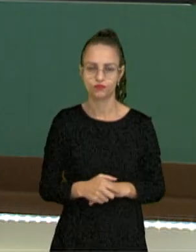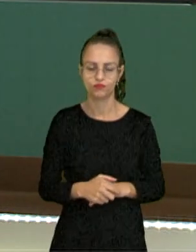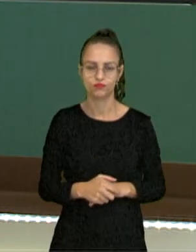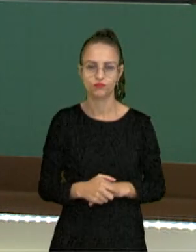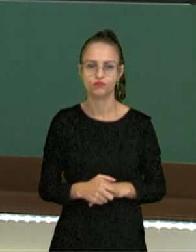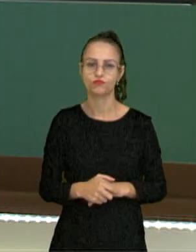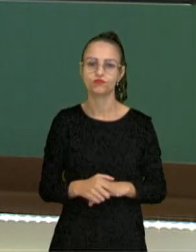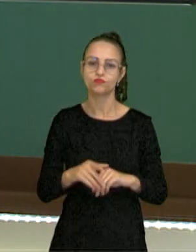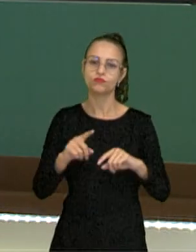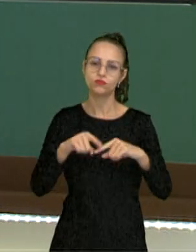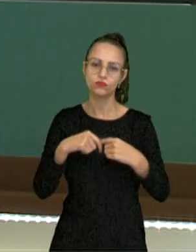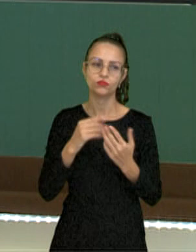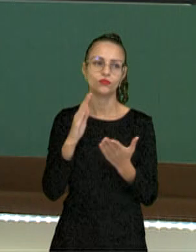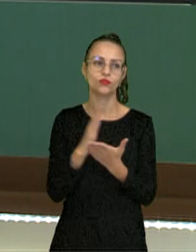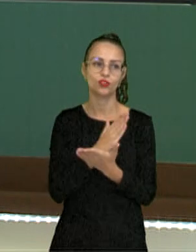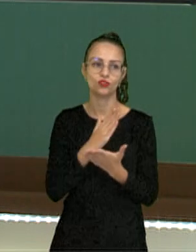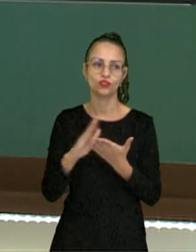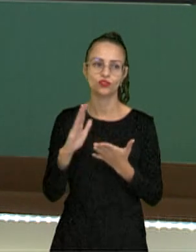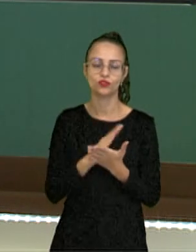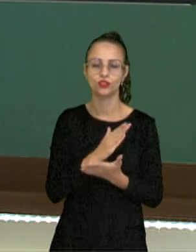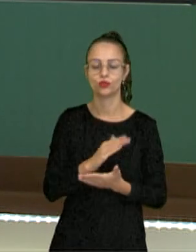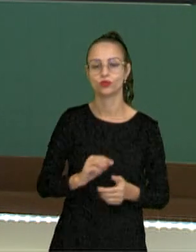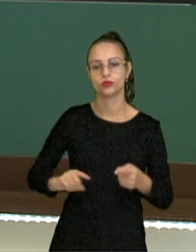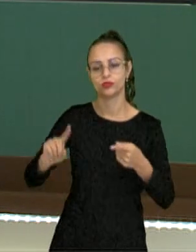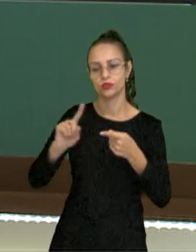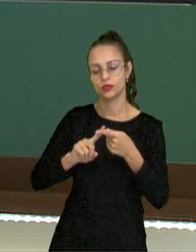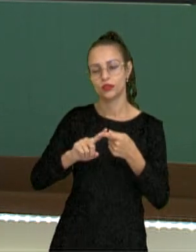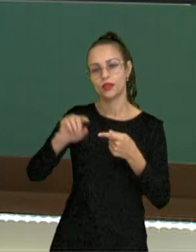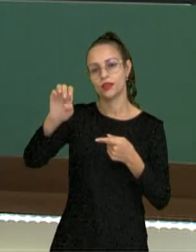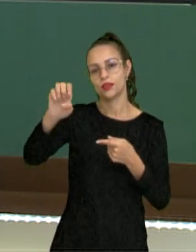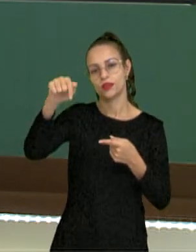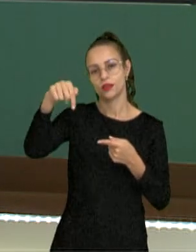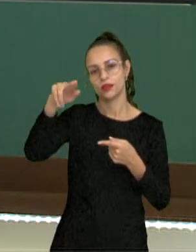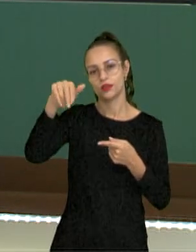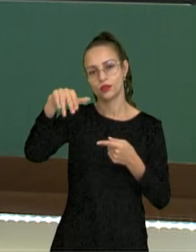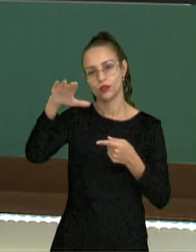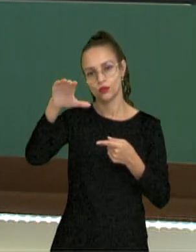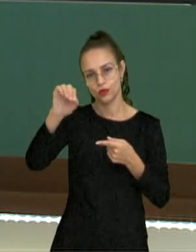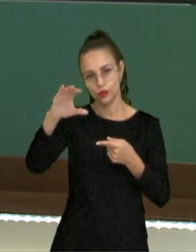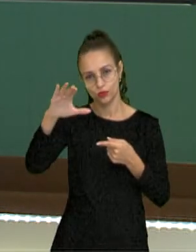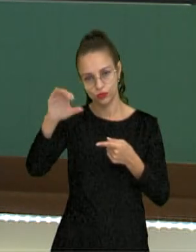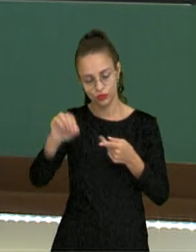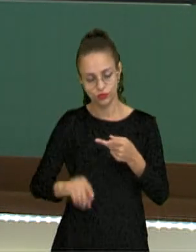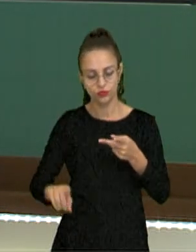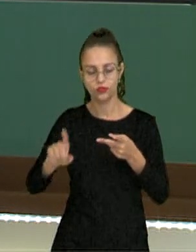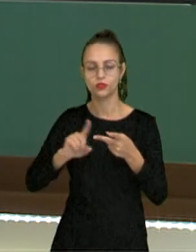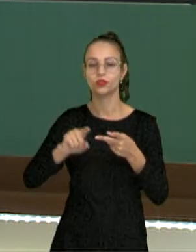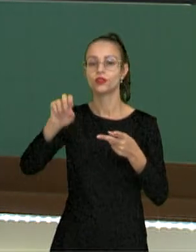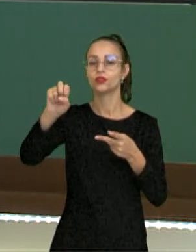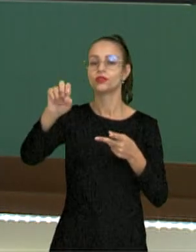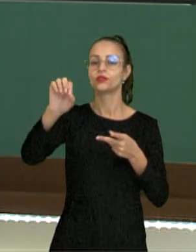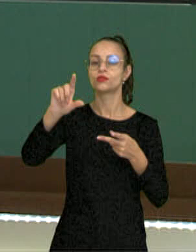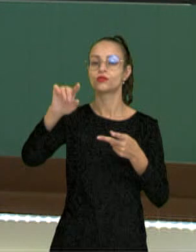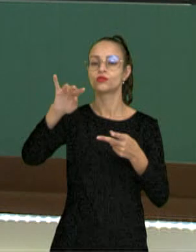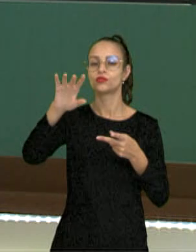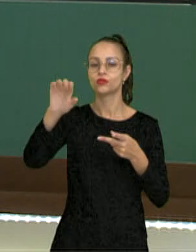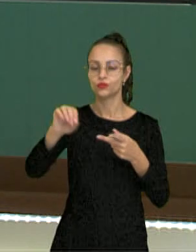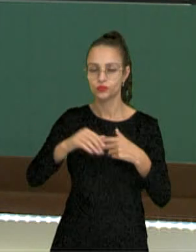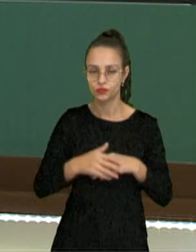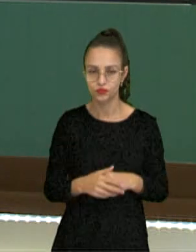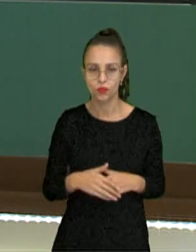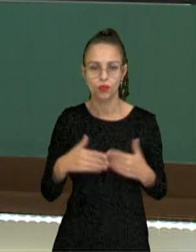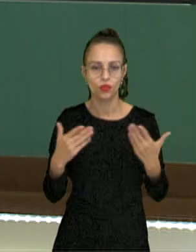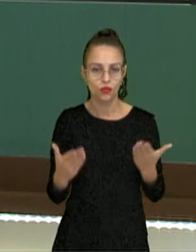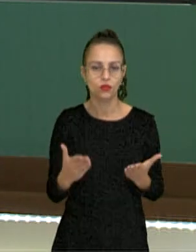noite. Por isso que a gente divide ali em solstícios e equinócios, certo? E a partir dessa forma como a Terra é